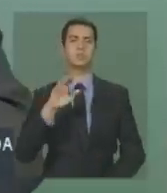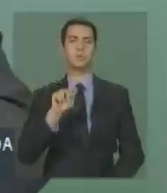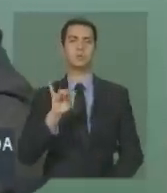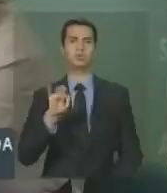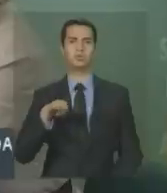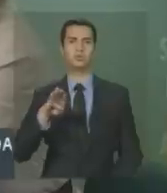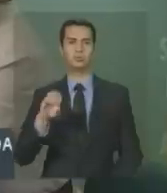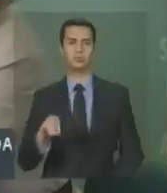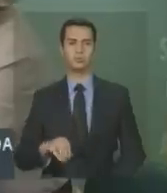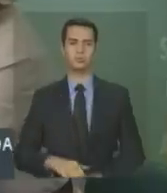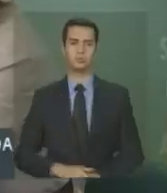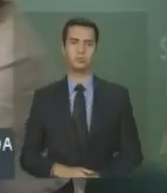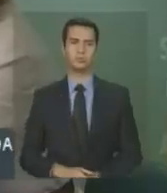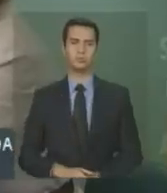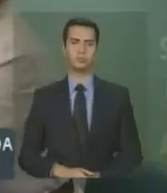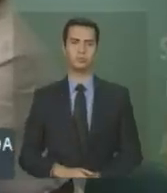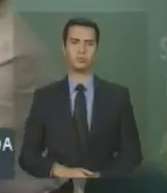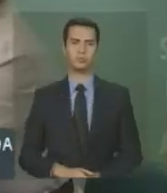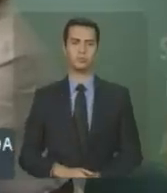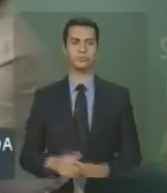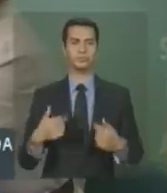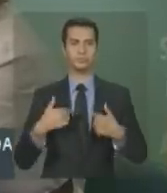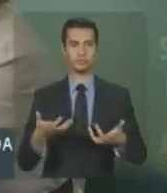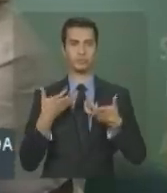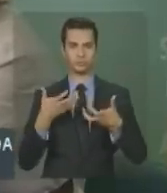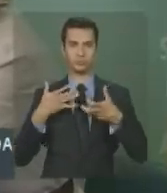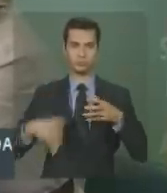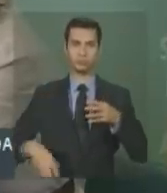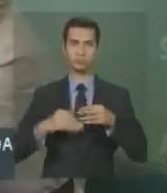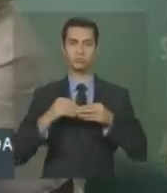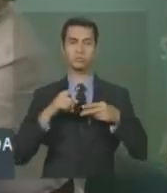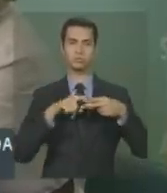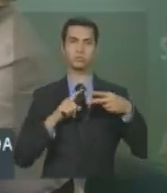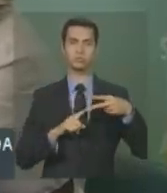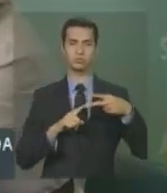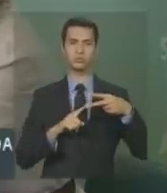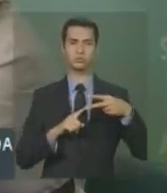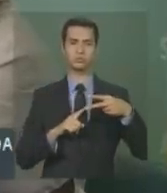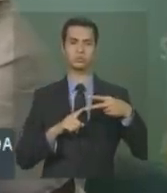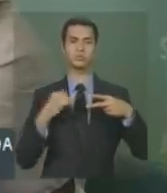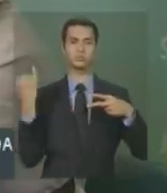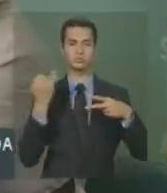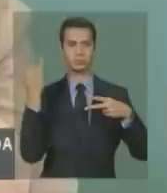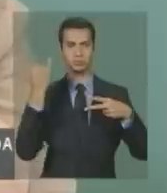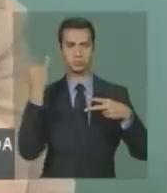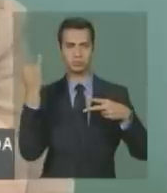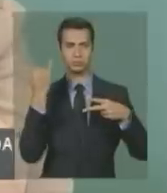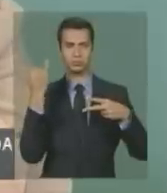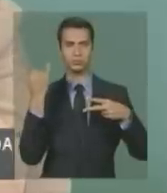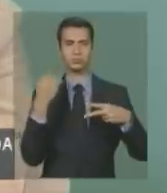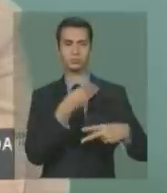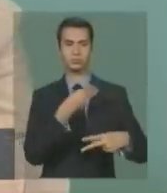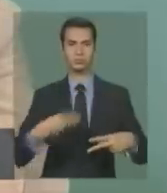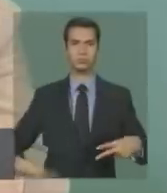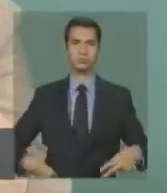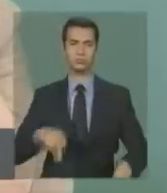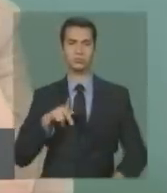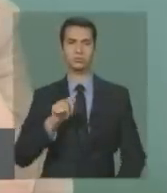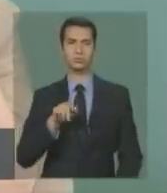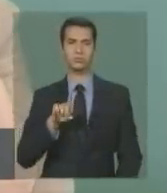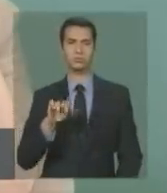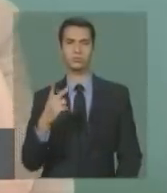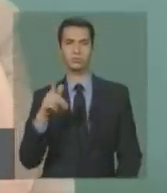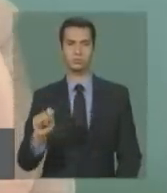aspectos me permita eh apenas eh a delicadeza e importância com a Qual o Ministro Alexandre Padilha